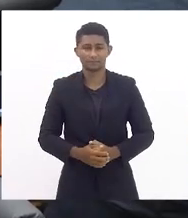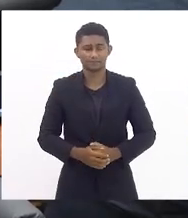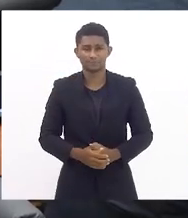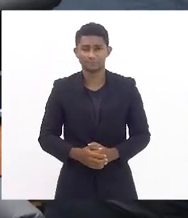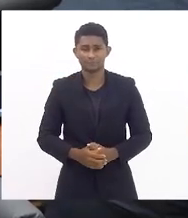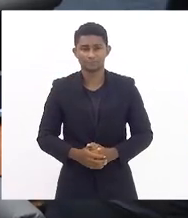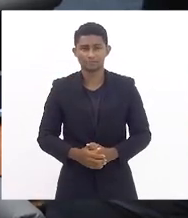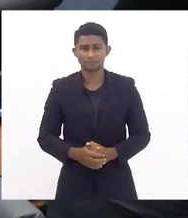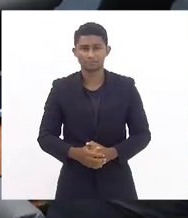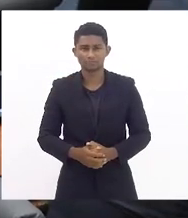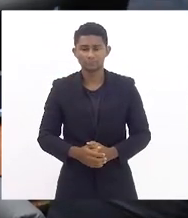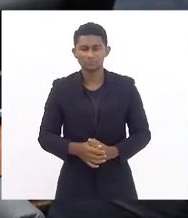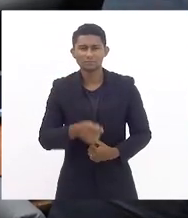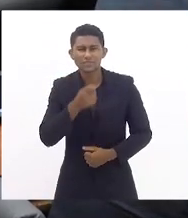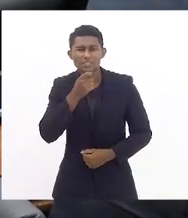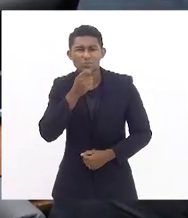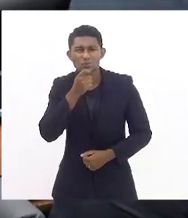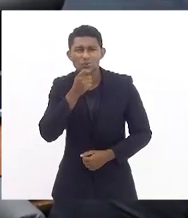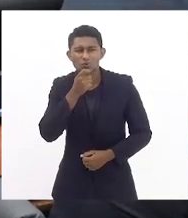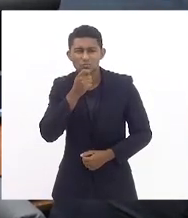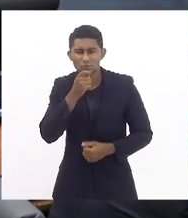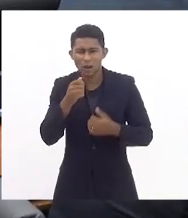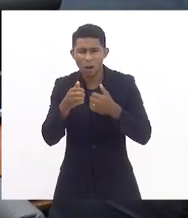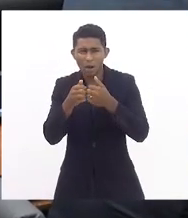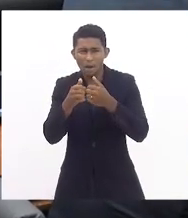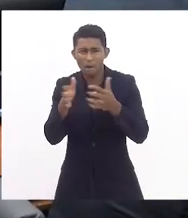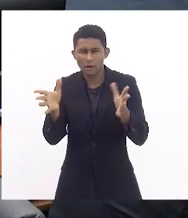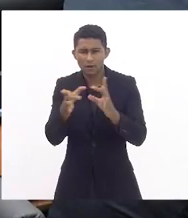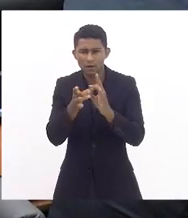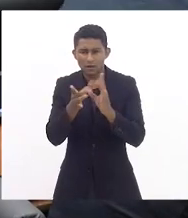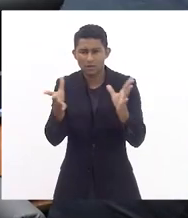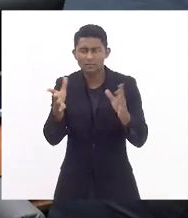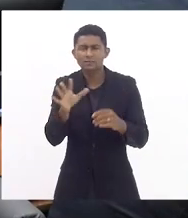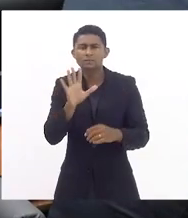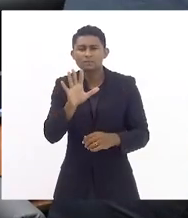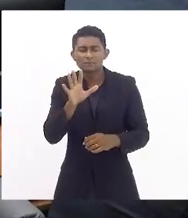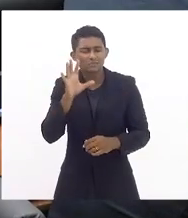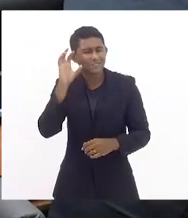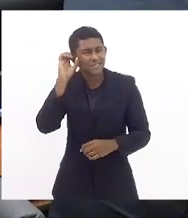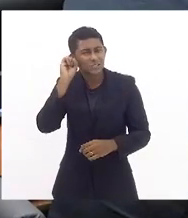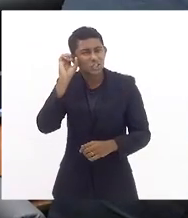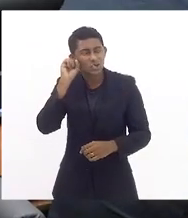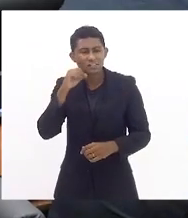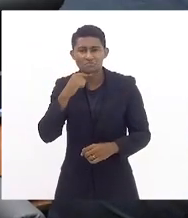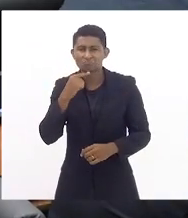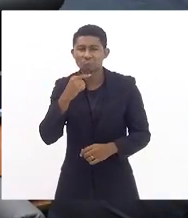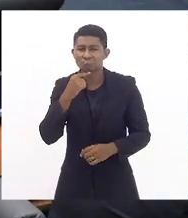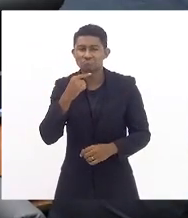O microfone está aberto, mas não tem som, enfermeira.